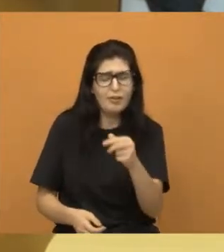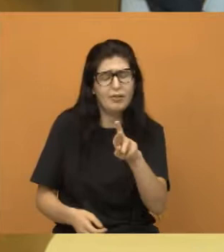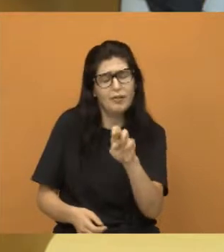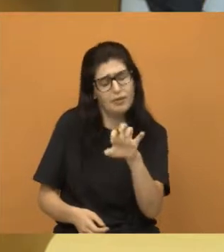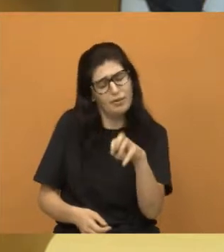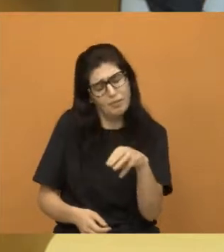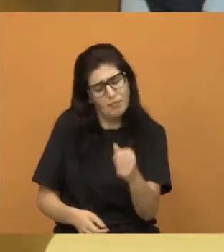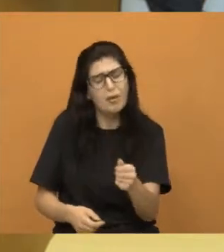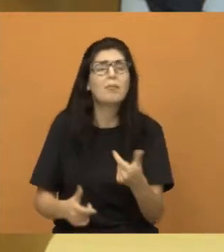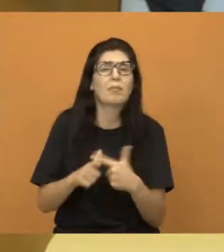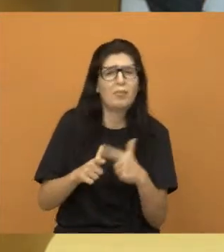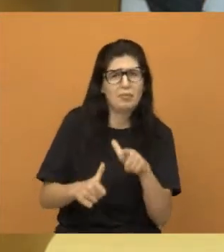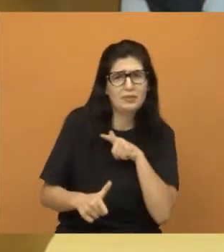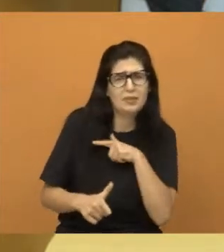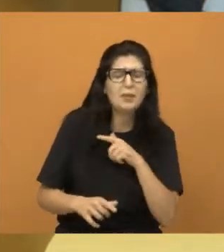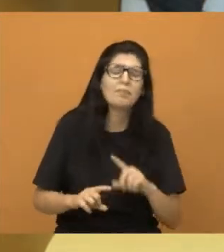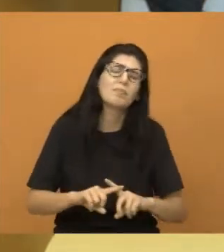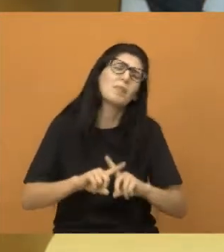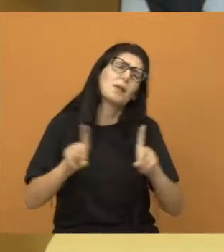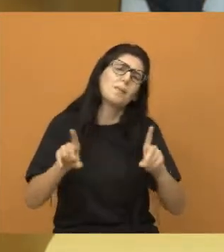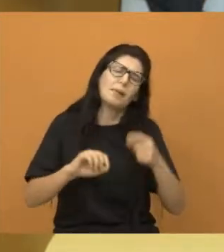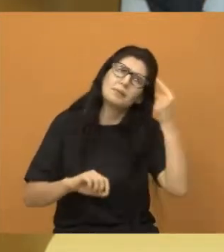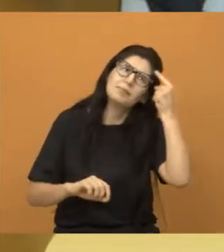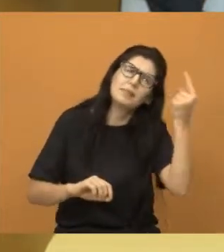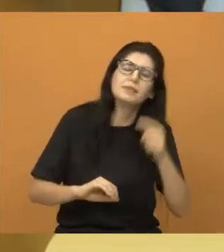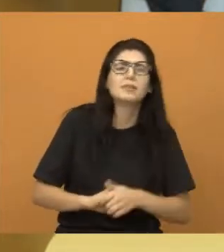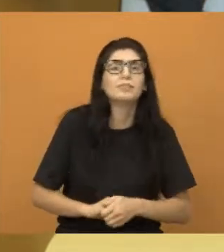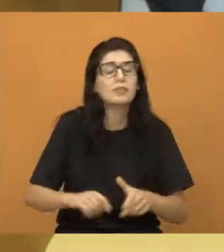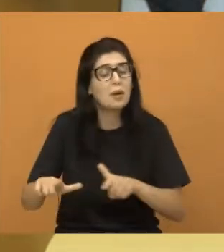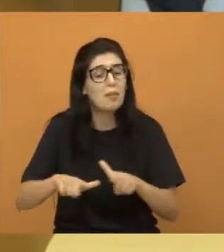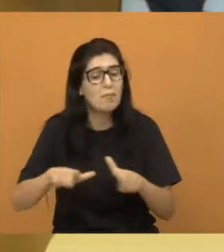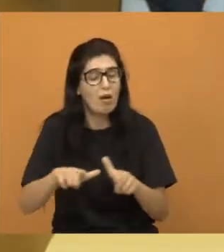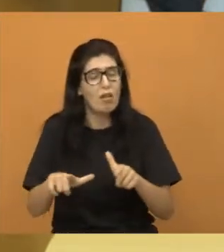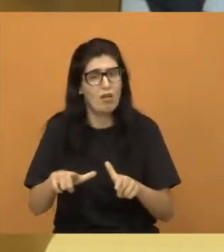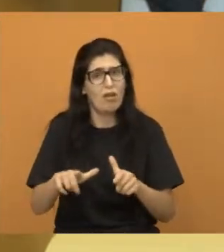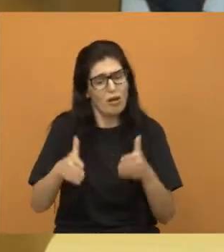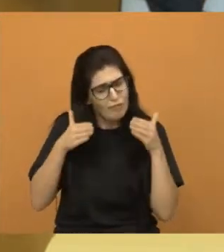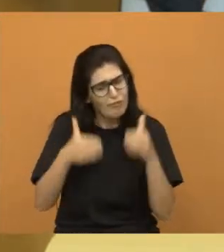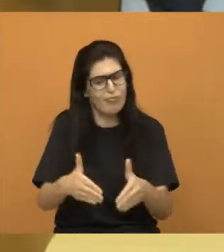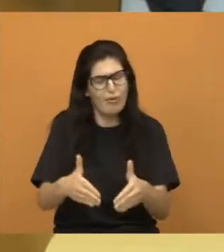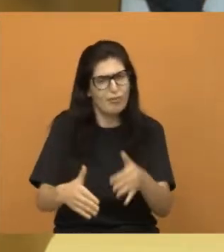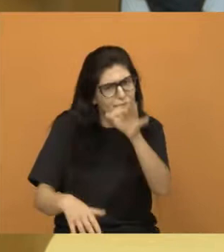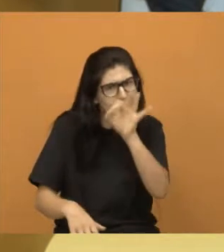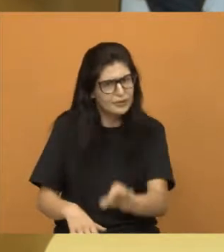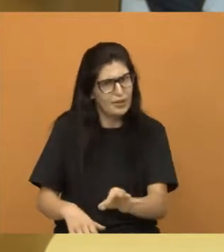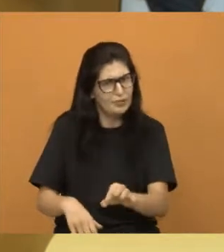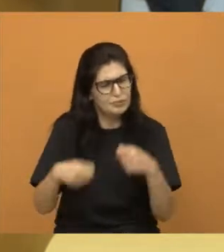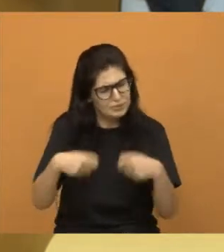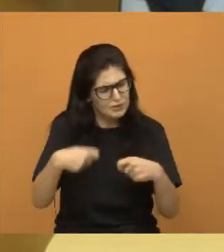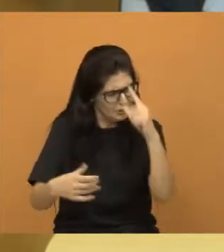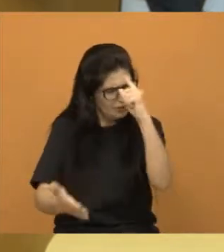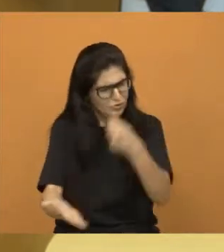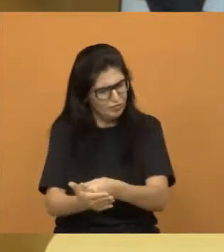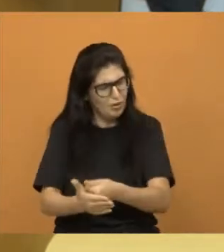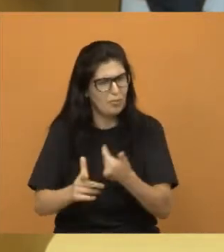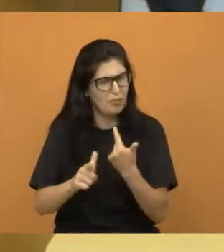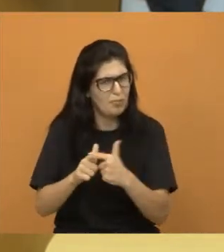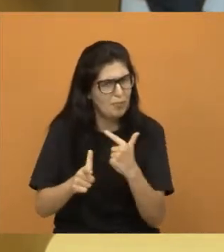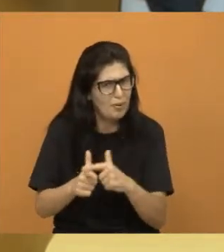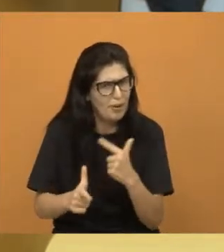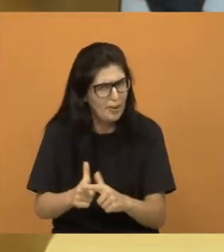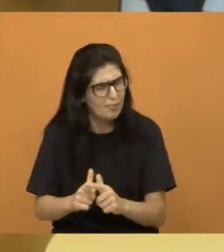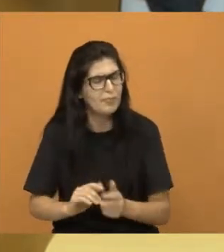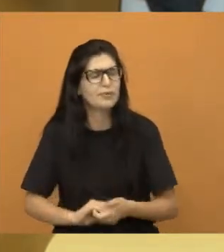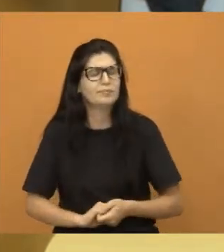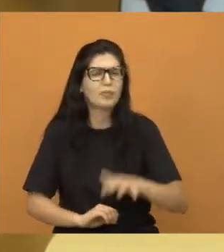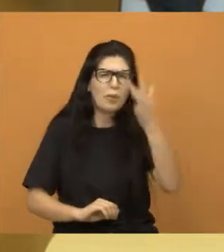ao invés de trabalharmos numa coisa prática, objetiva, que é, como eu disse, fazer com que o recurso que as pessoas